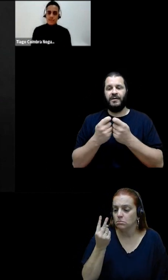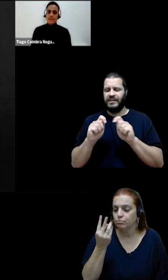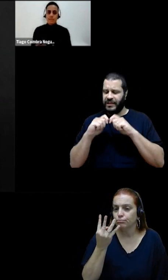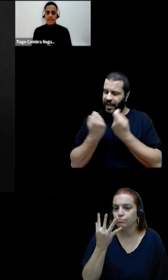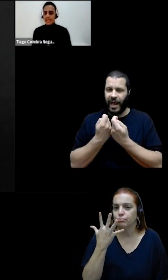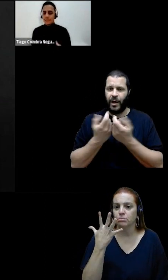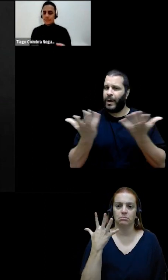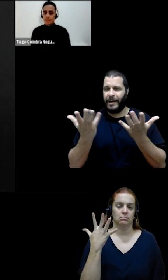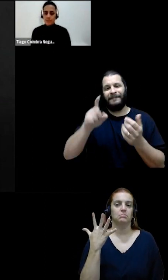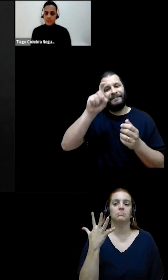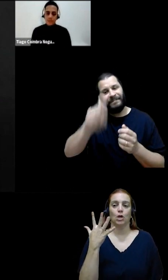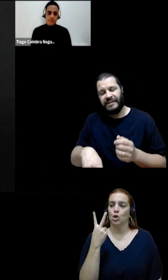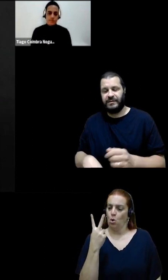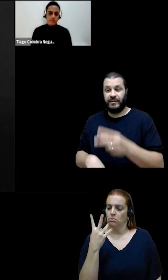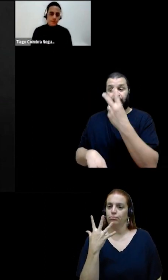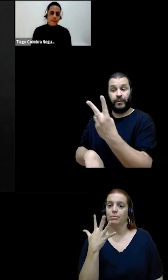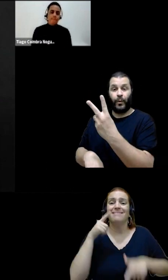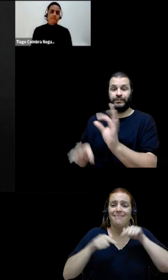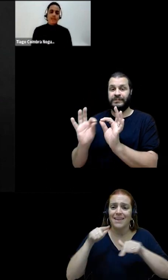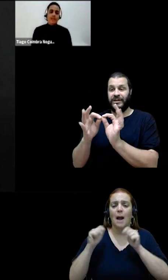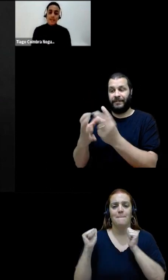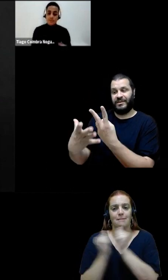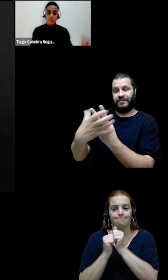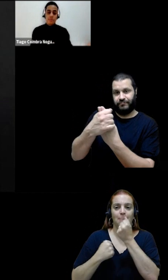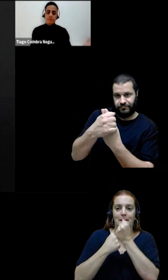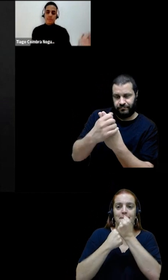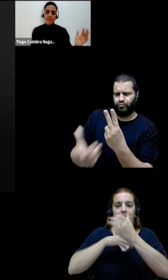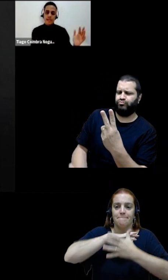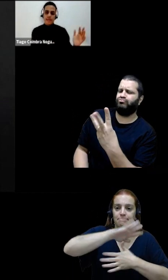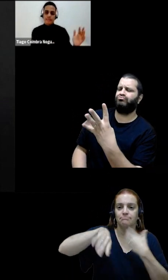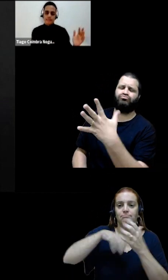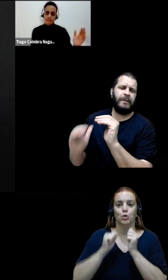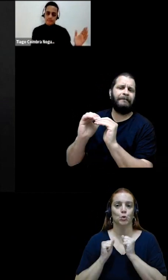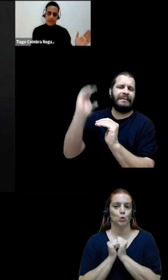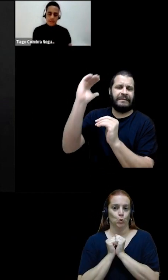juntos, né, empenhados, atuando em conjunto. E alguns